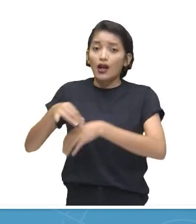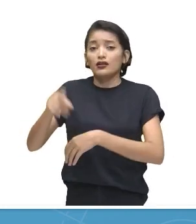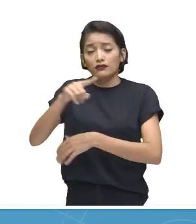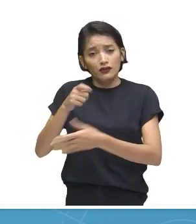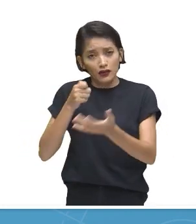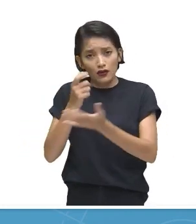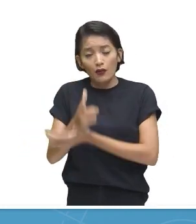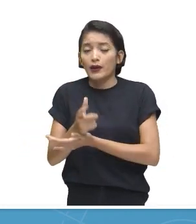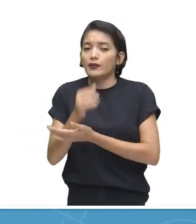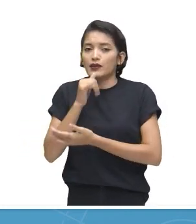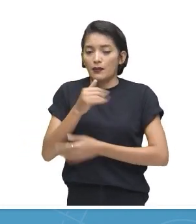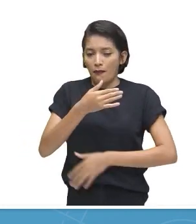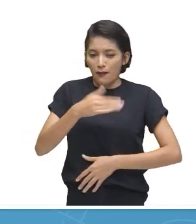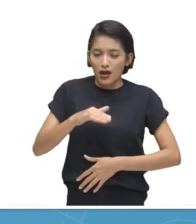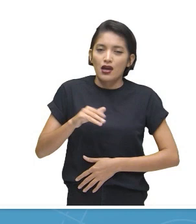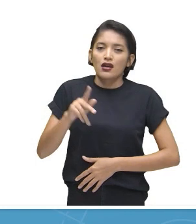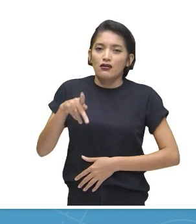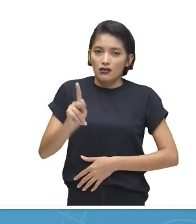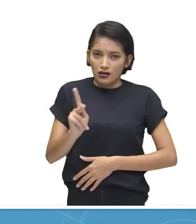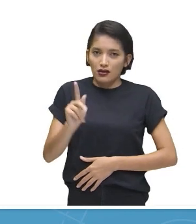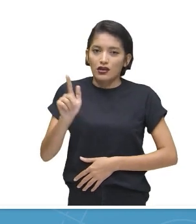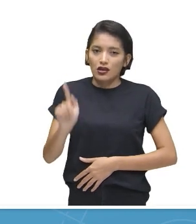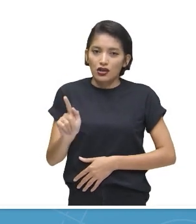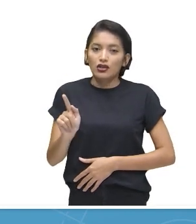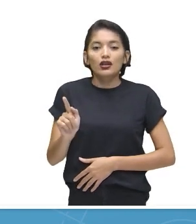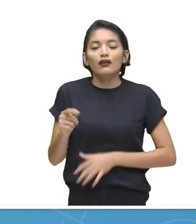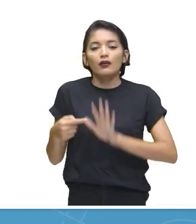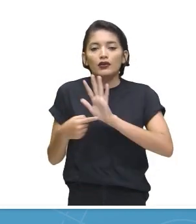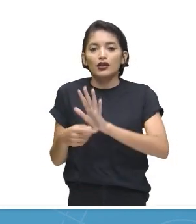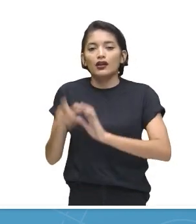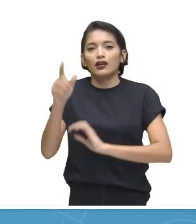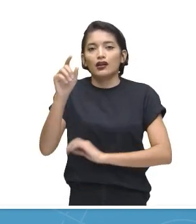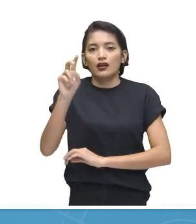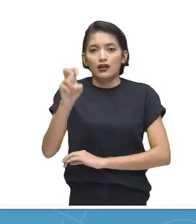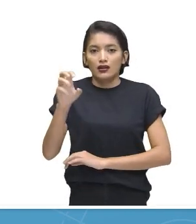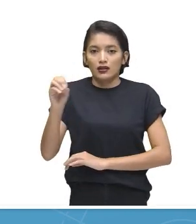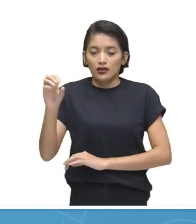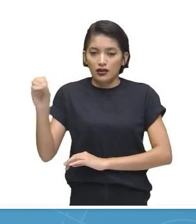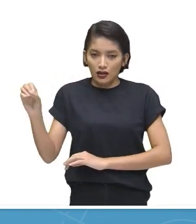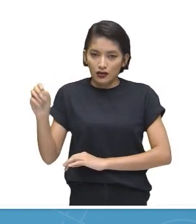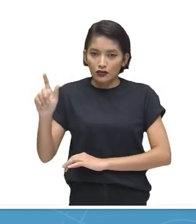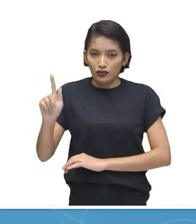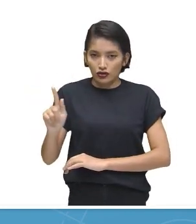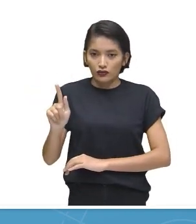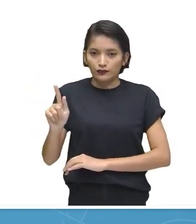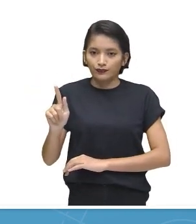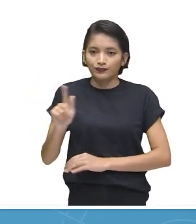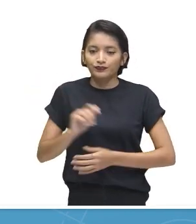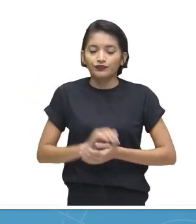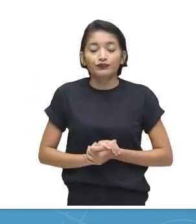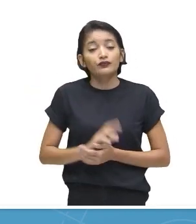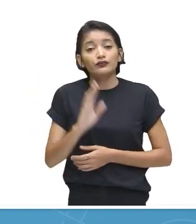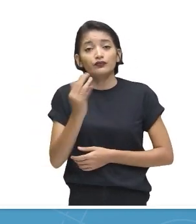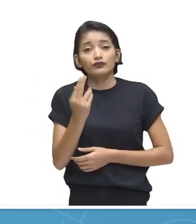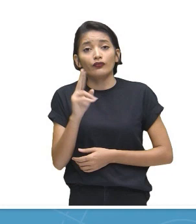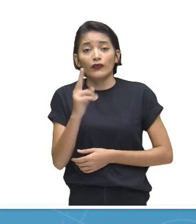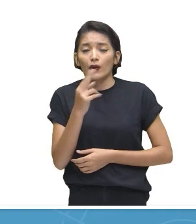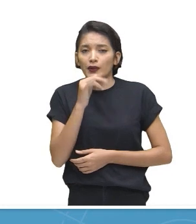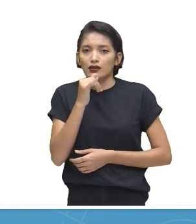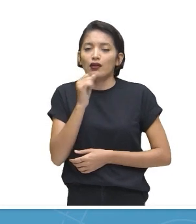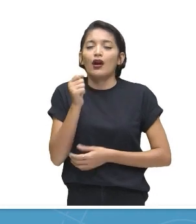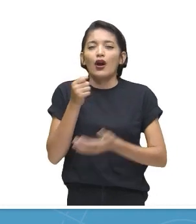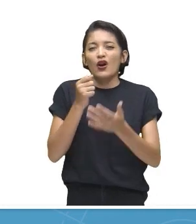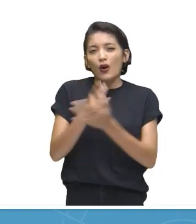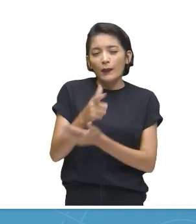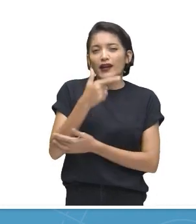Se foi meio quilo, vai aparecer ali no visor 500 gramas, né? Ou então você vai comprar queijo. Você diz,